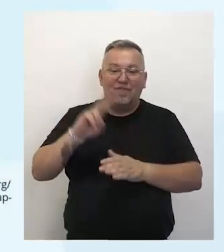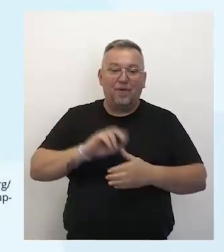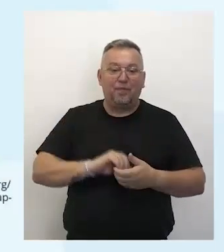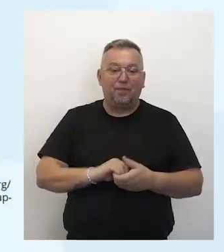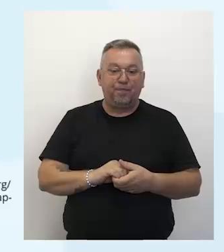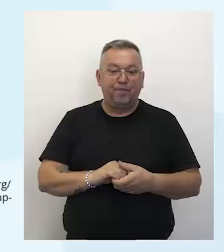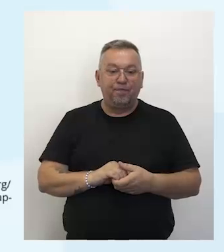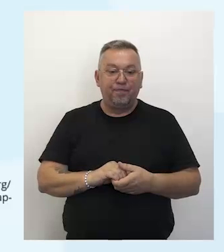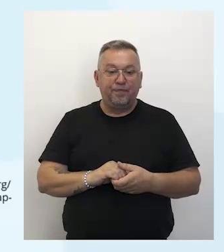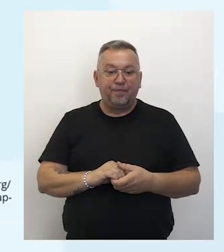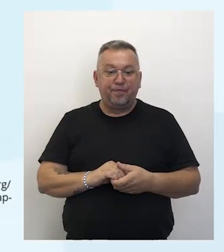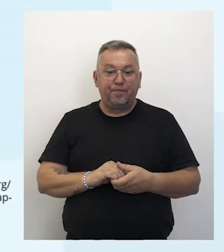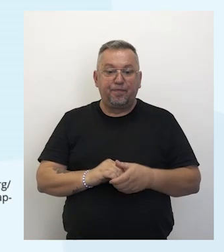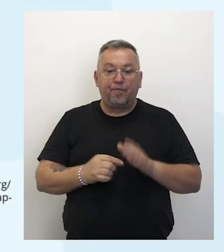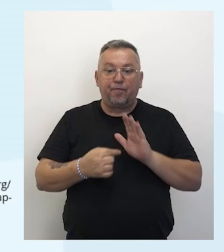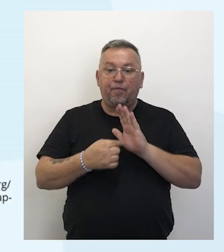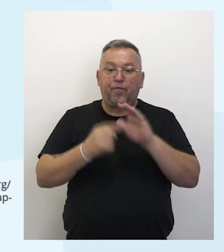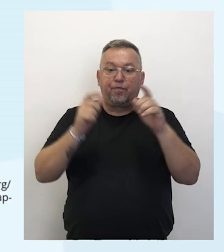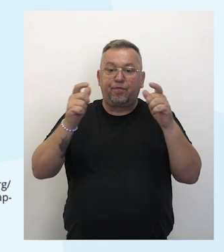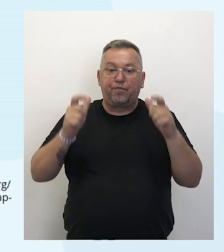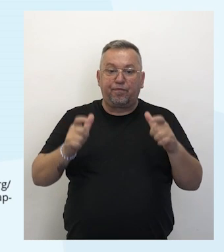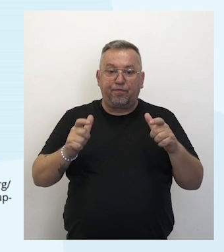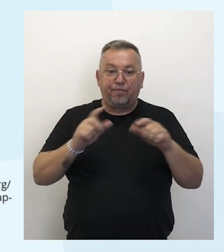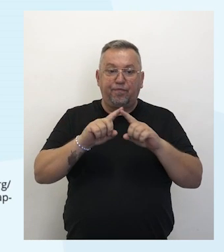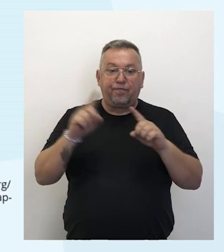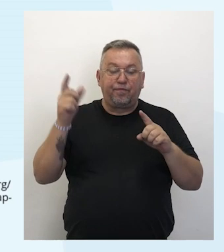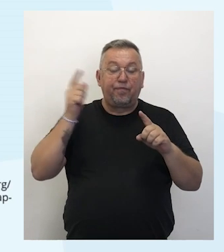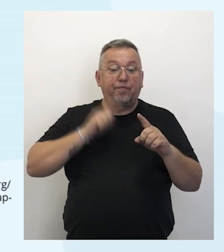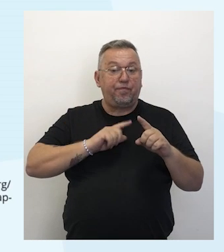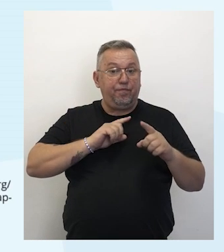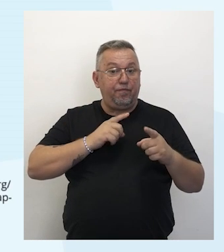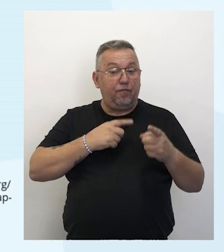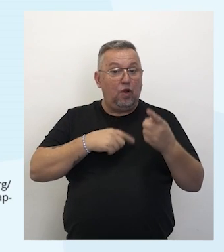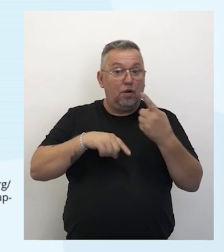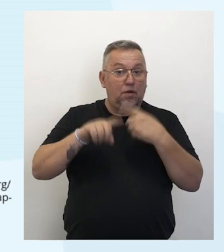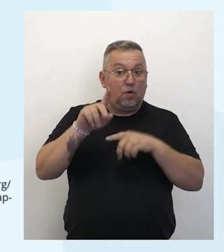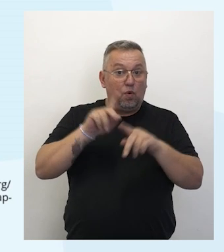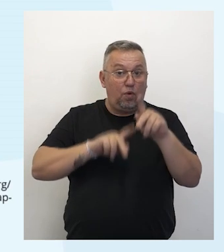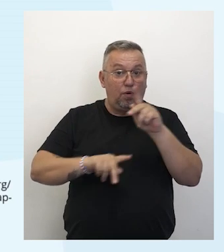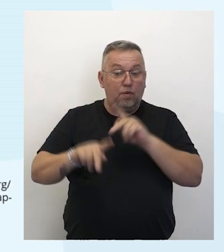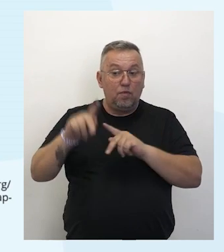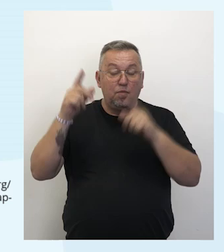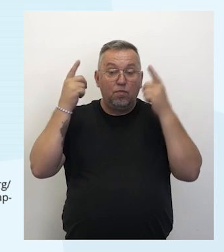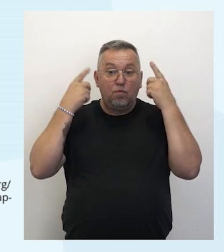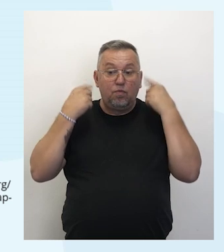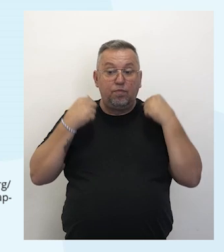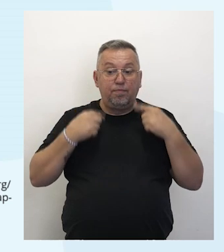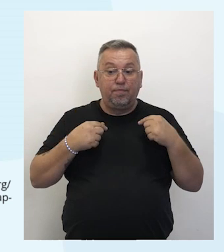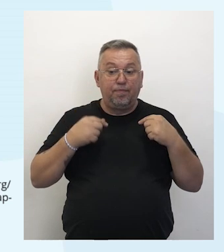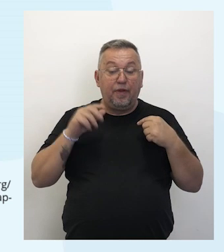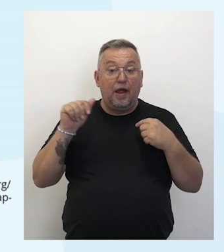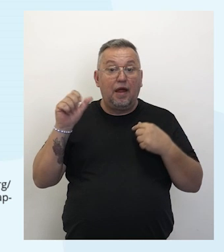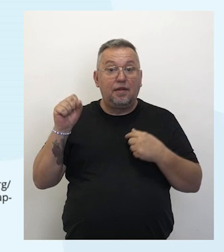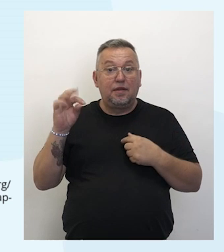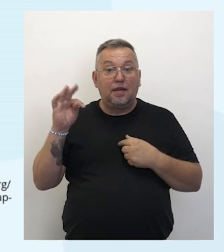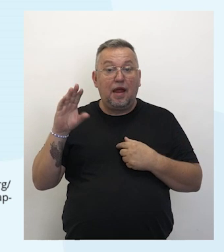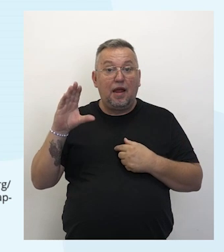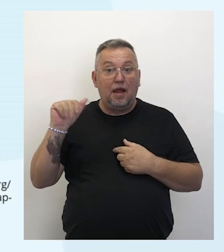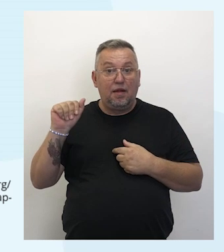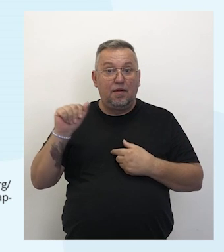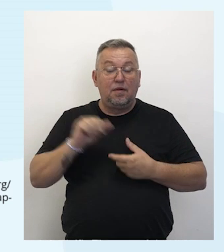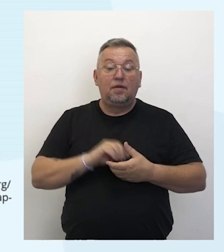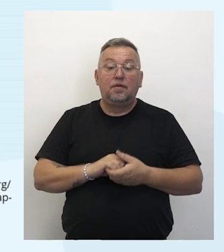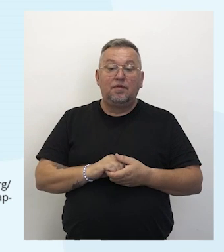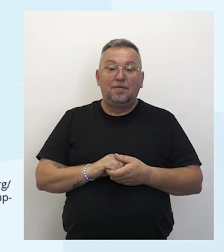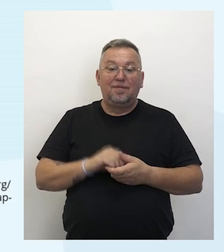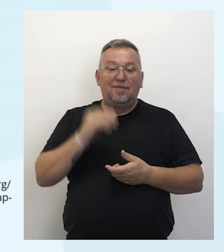tela, mostrando o território onde se desenvolveram os povos astecas. Eu vou tentar aqui abrir para vocês